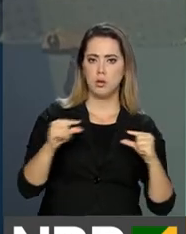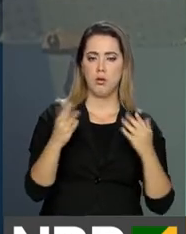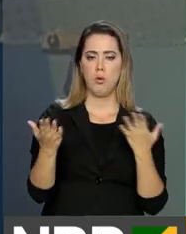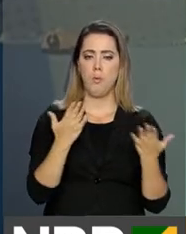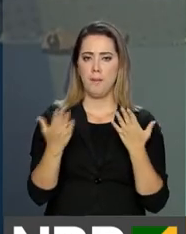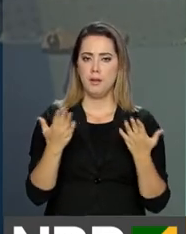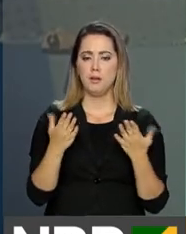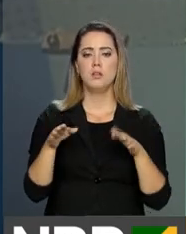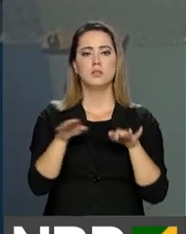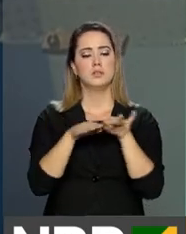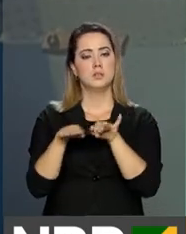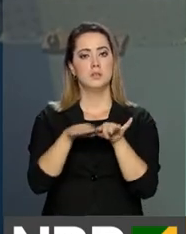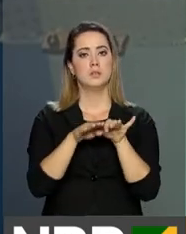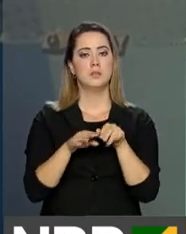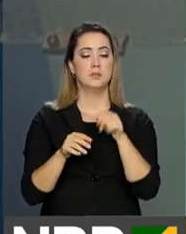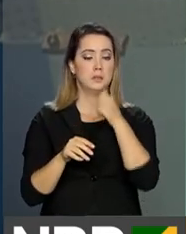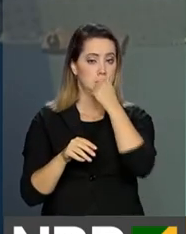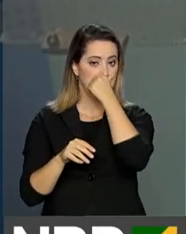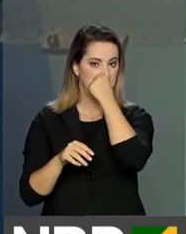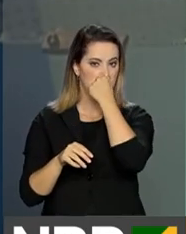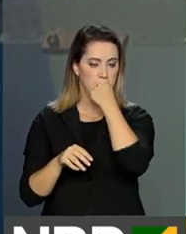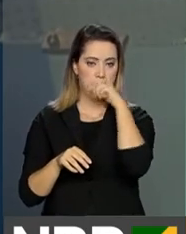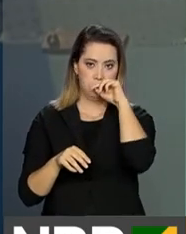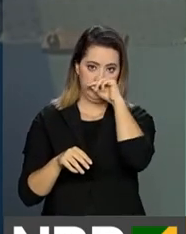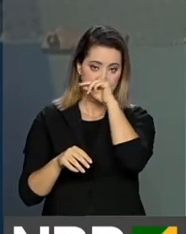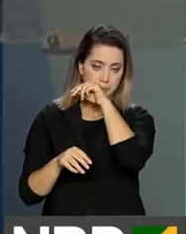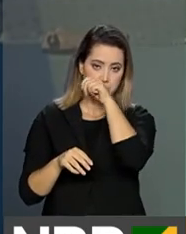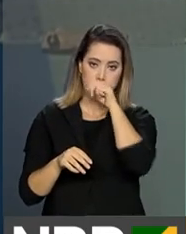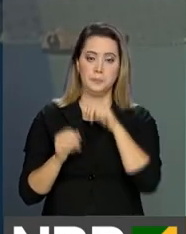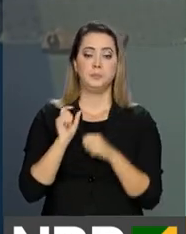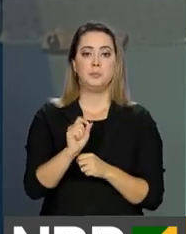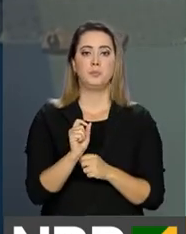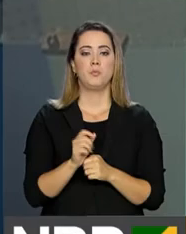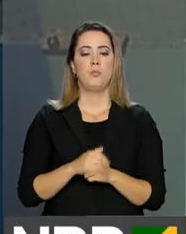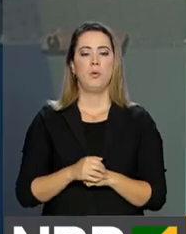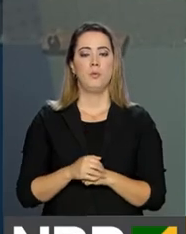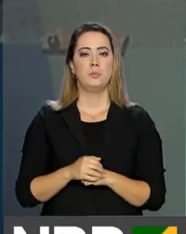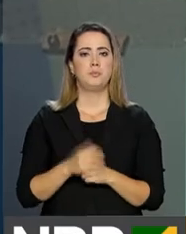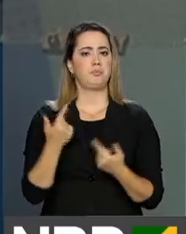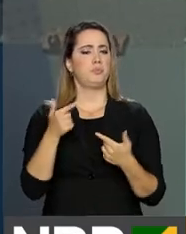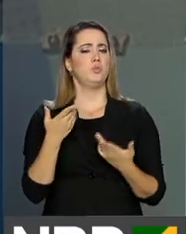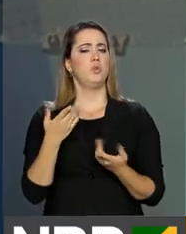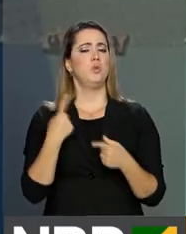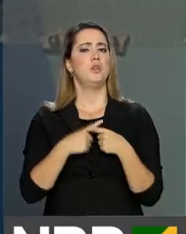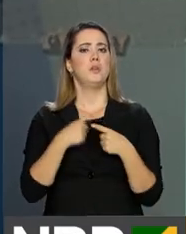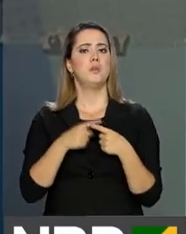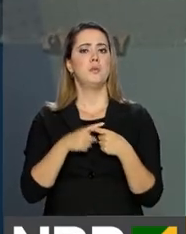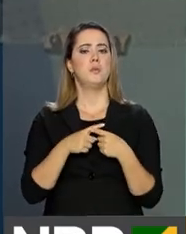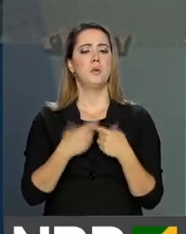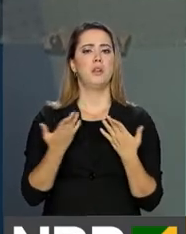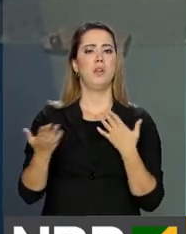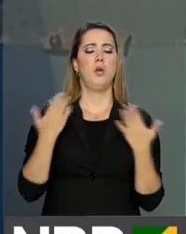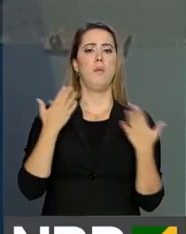público e o serviço privado. Não é? Não há razão lógica, não há nenhuma correlação lógica